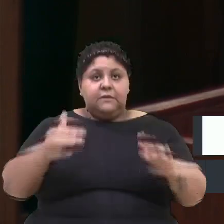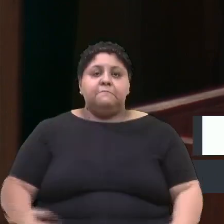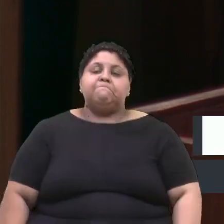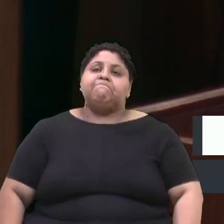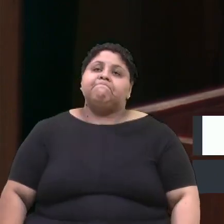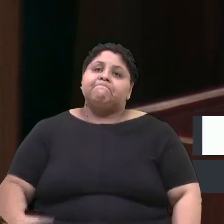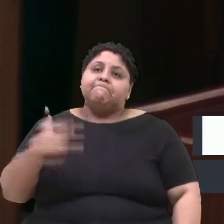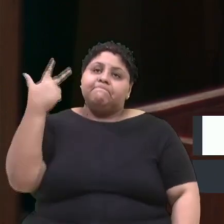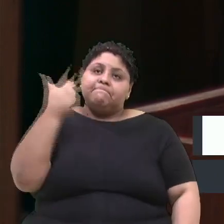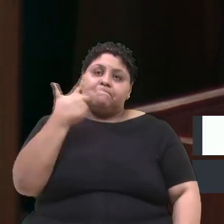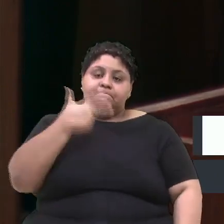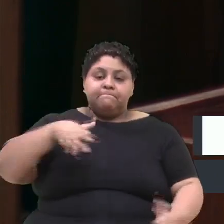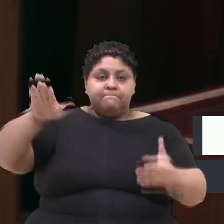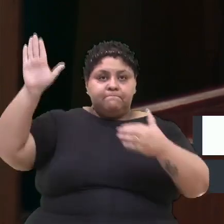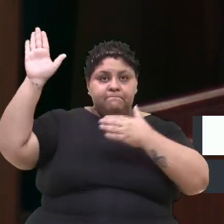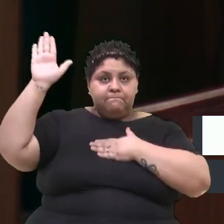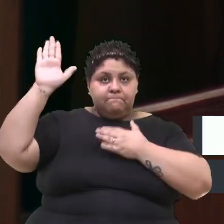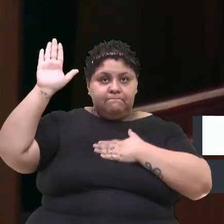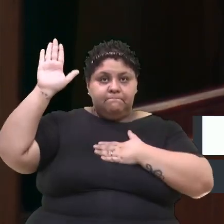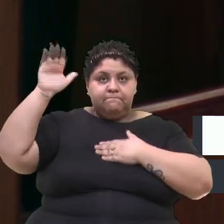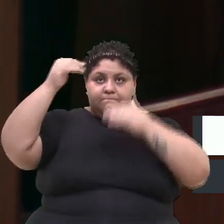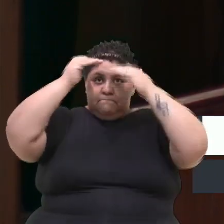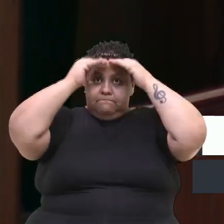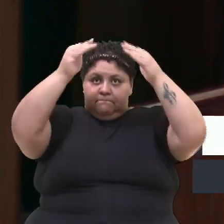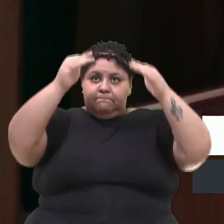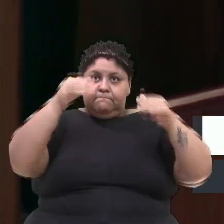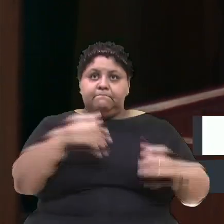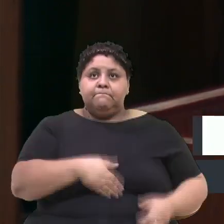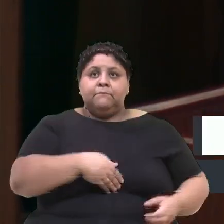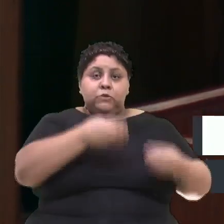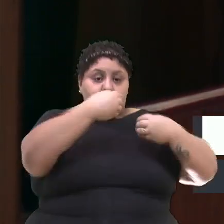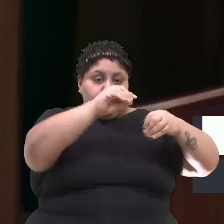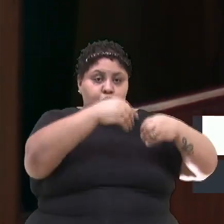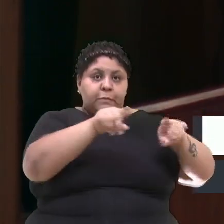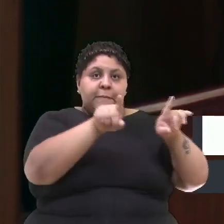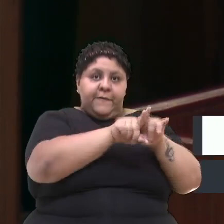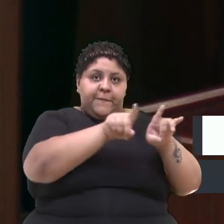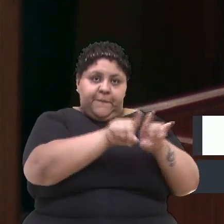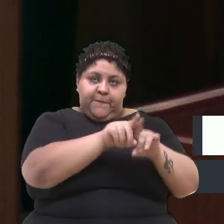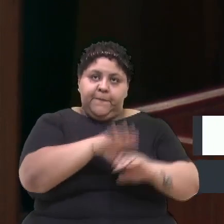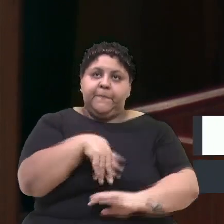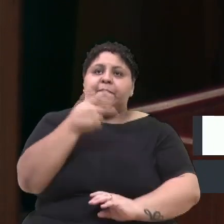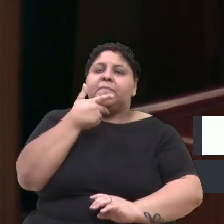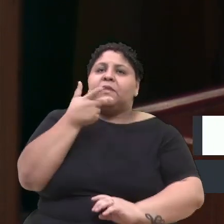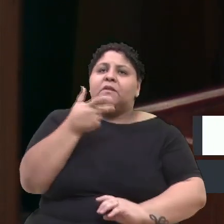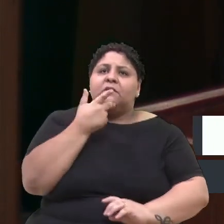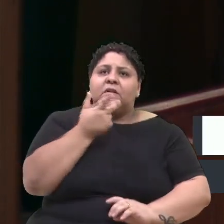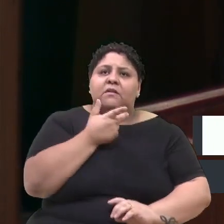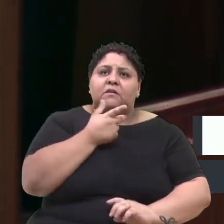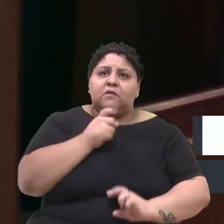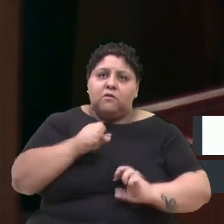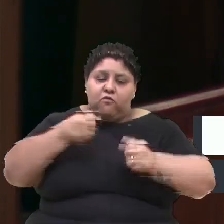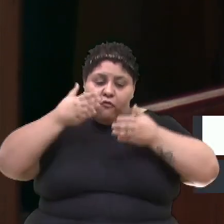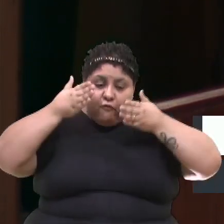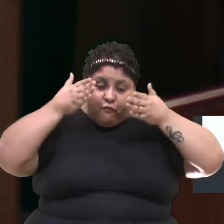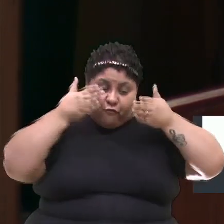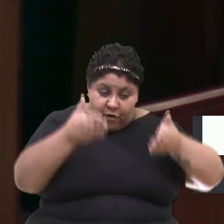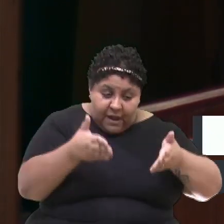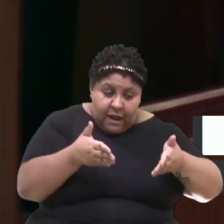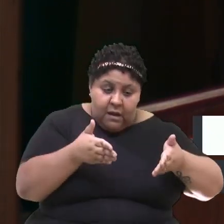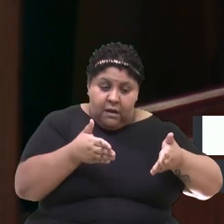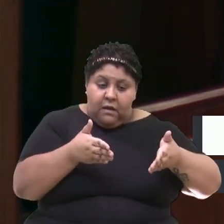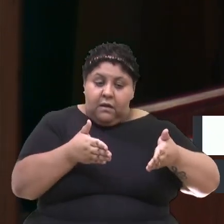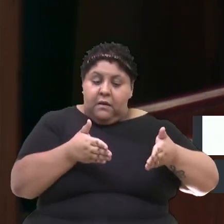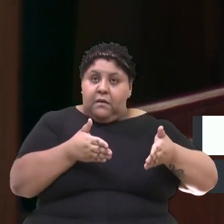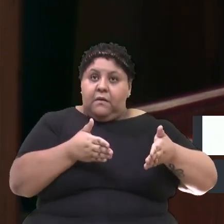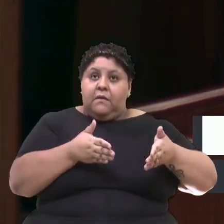Terceira promessa cumprida, está no panfleto. Eu disse que eu iria me dedicar de corpo e alma para